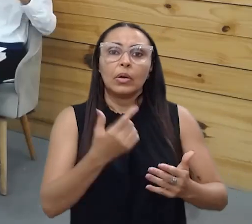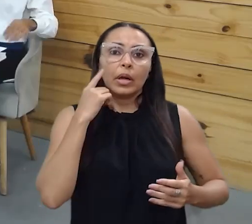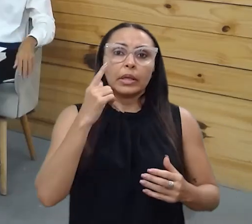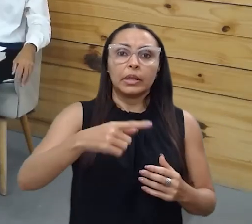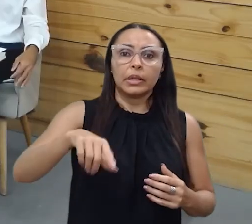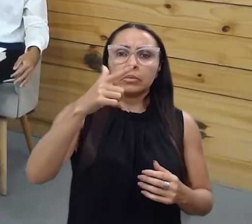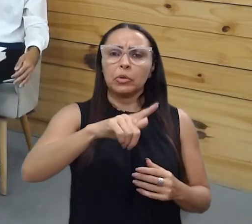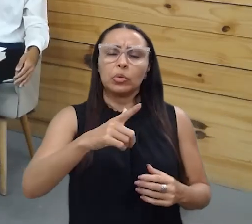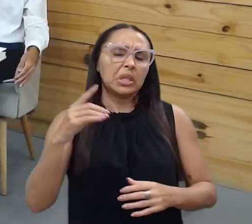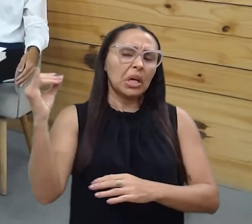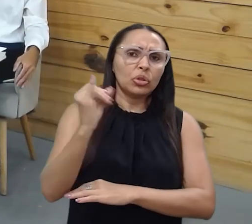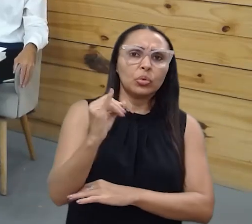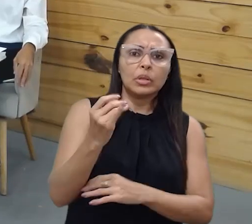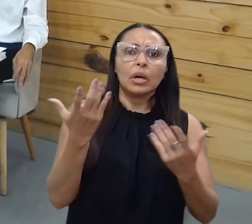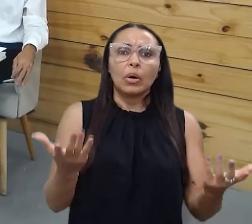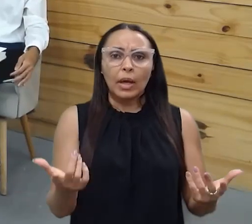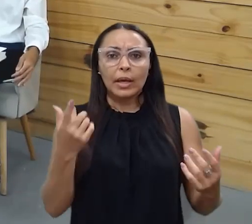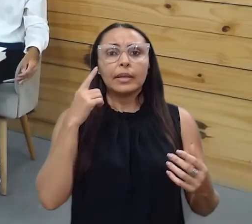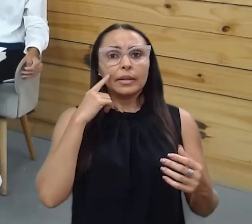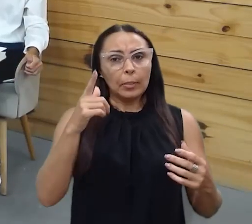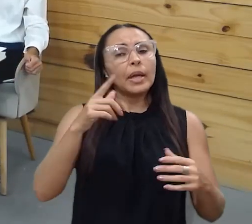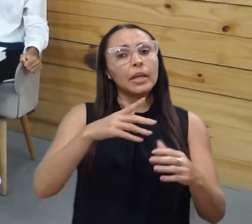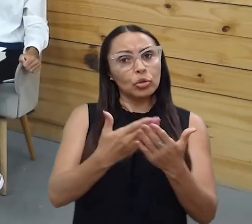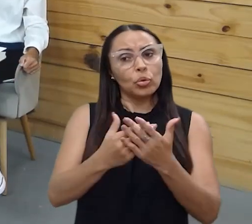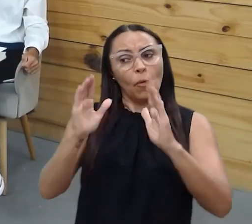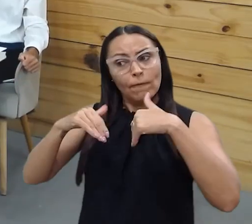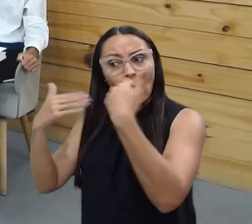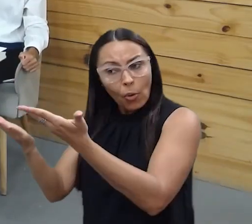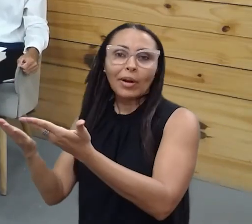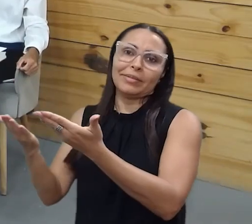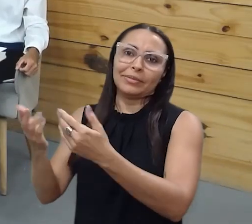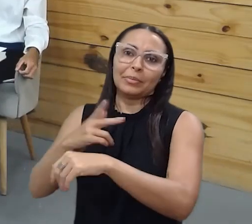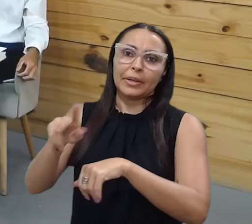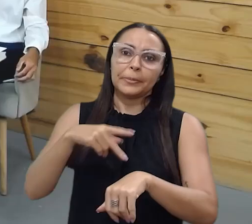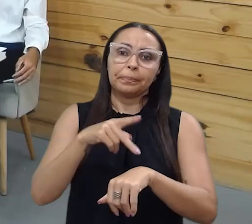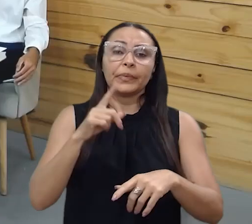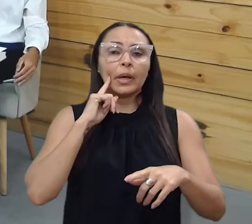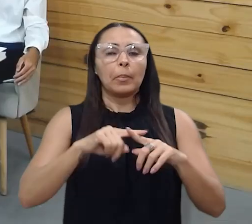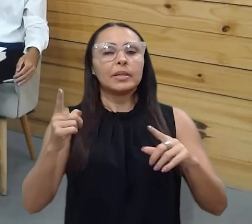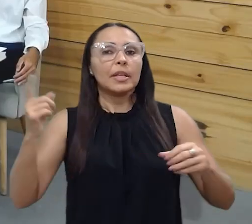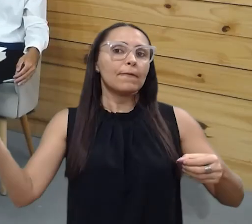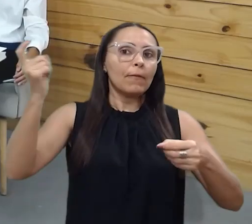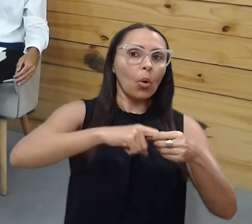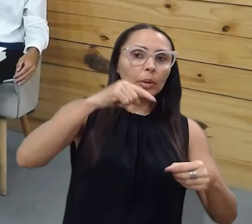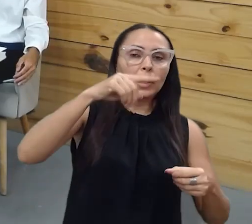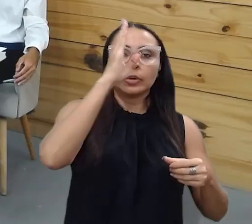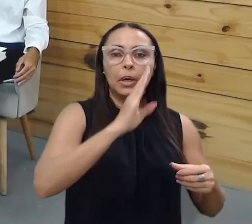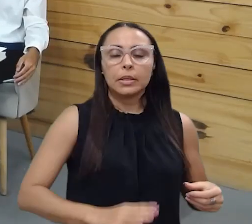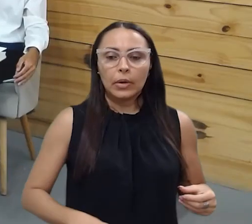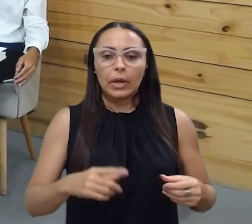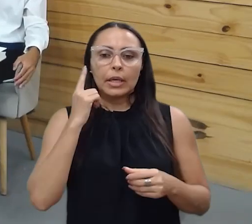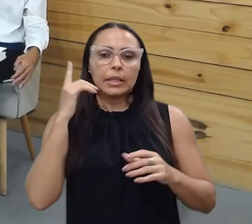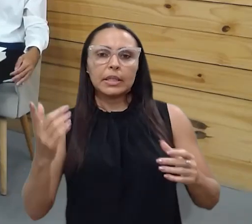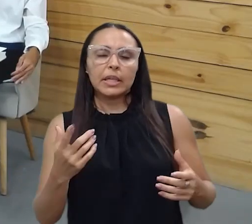tinha instituição de design, ele também estudou lá fora, ele se formou lá fora. Mas ele volta para o Brasil e ele tinha muito